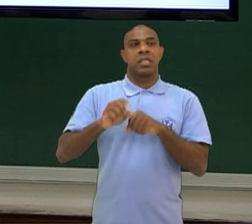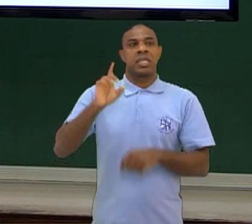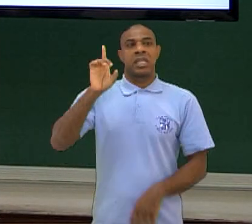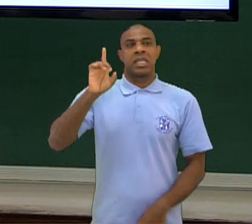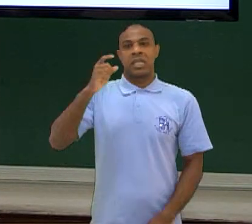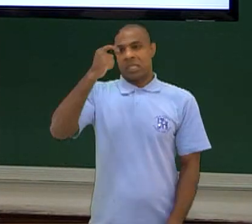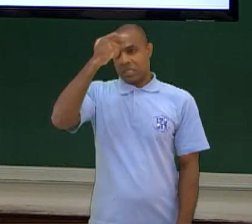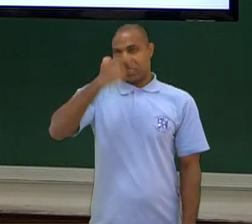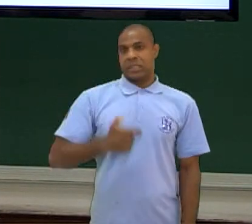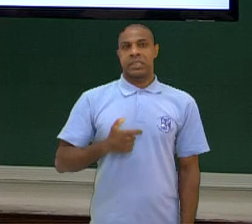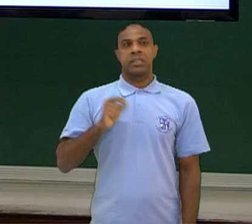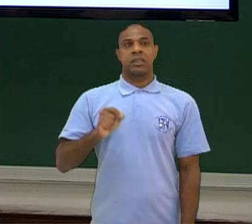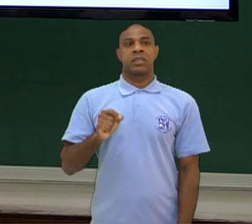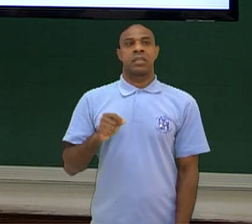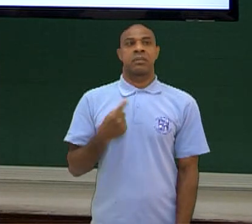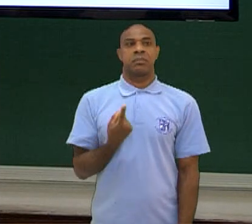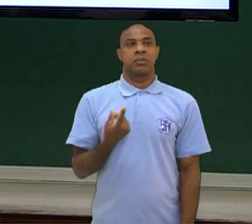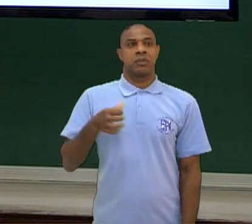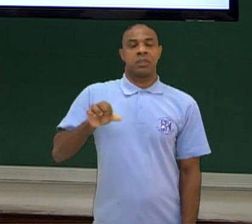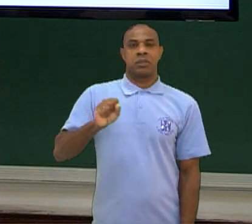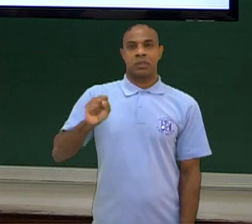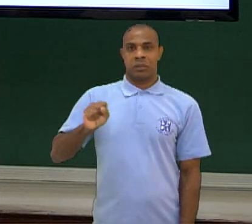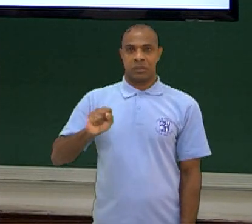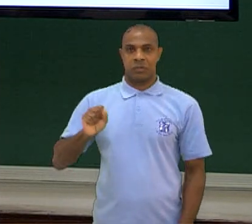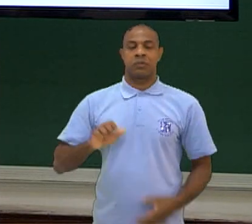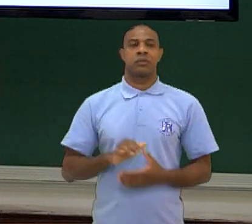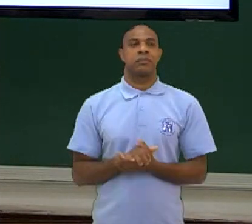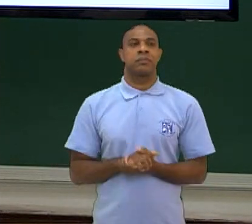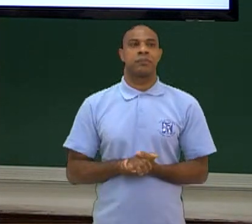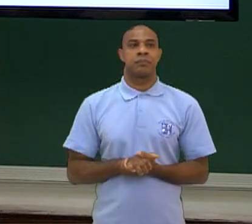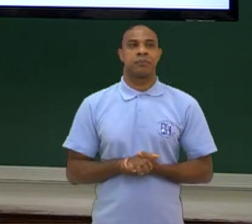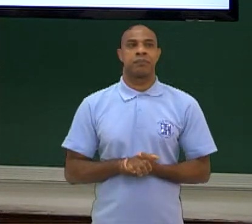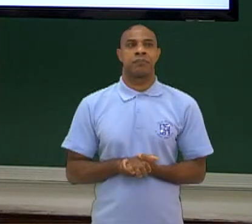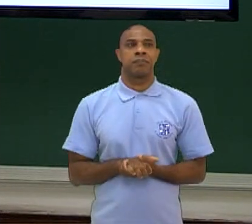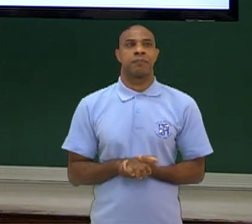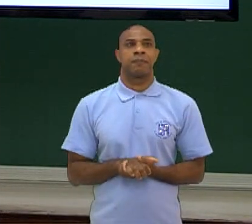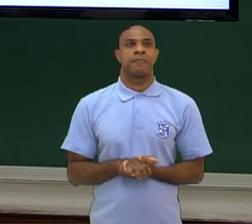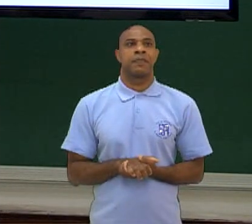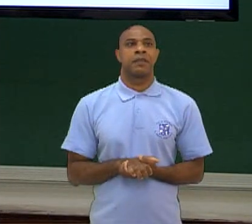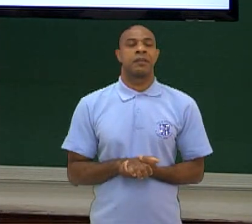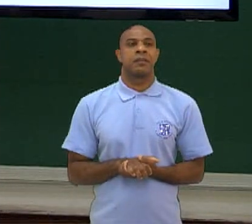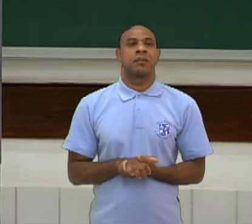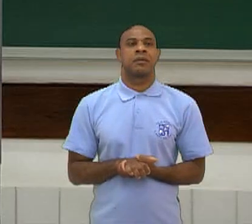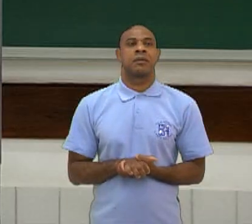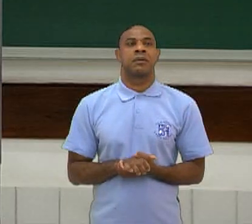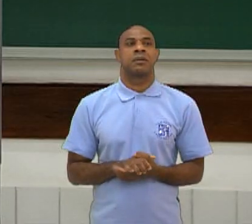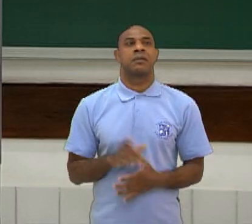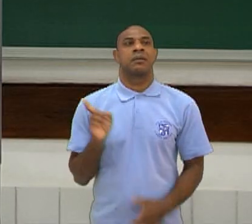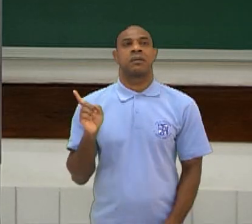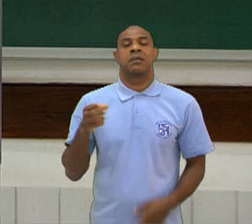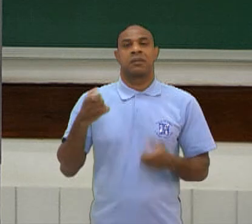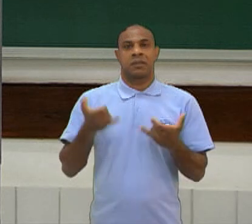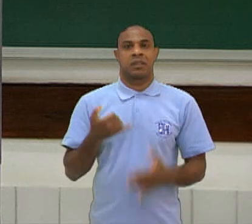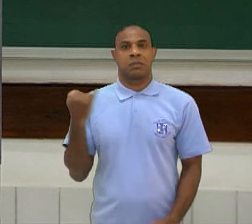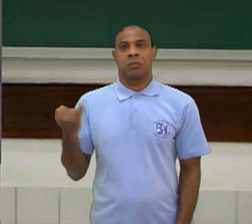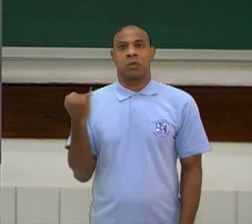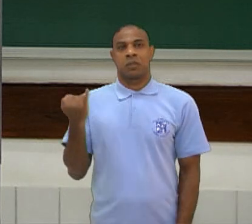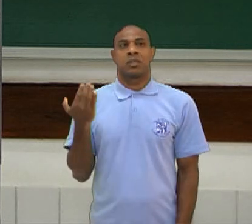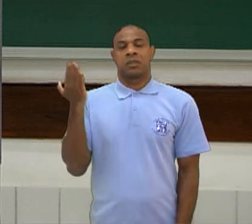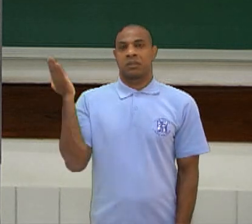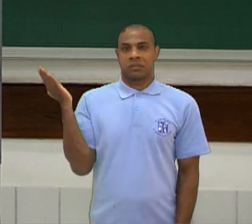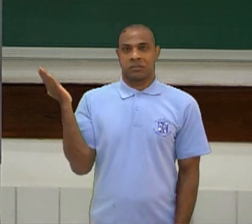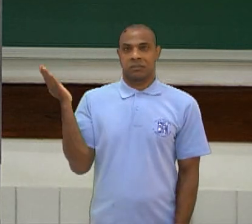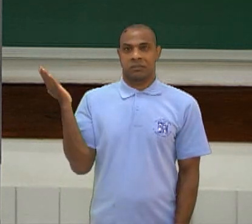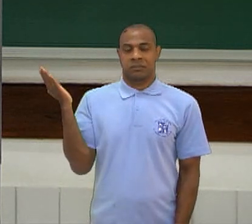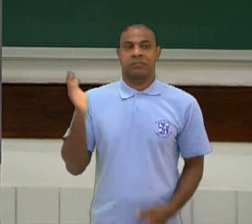que é a Constituição vigente até hoje, que foi lá feita em 1988. Então, uma dica importante para o Enem, já que esses